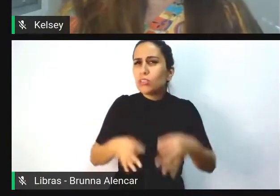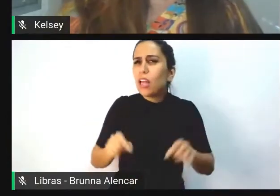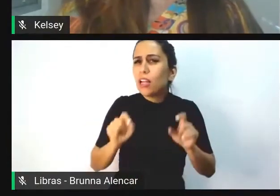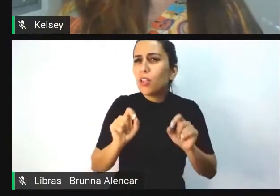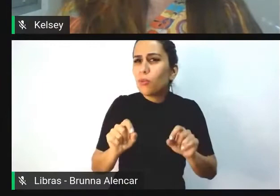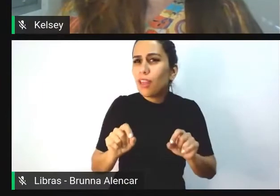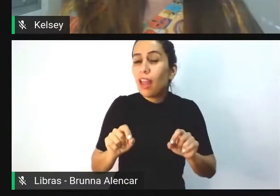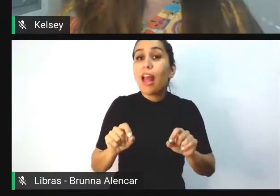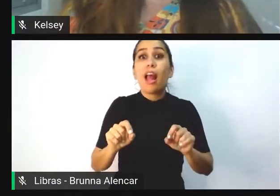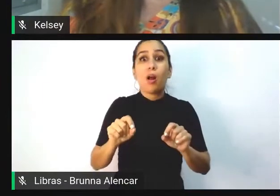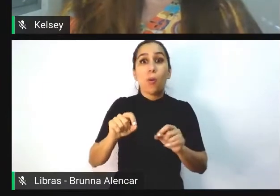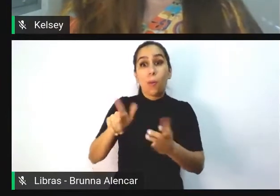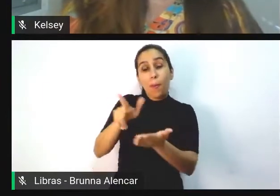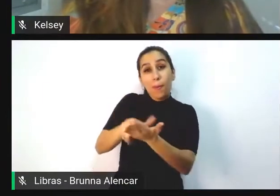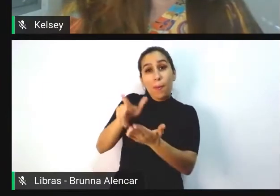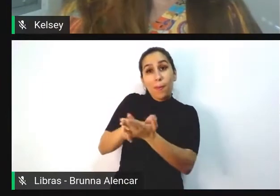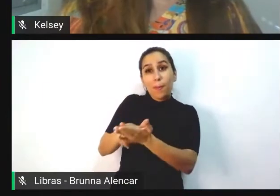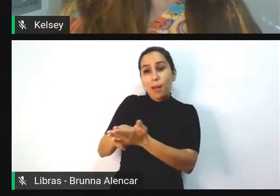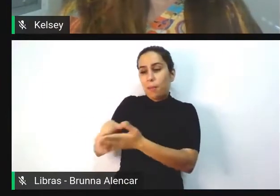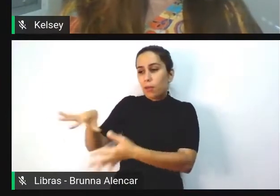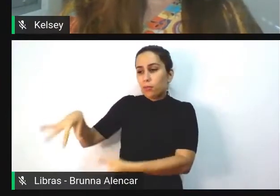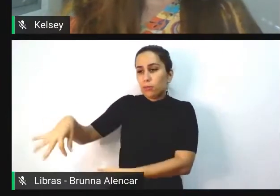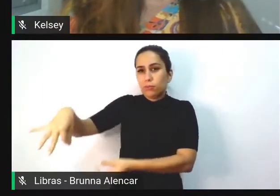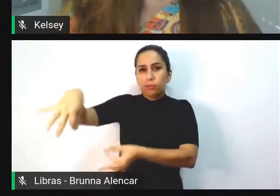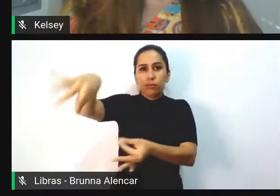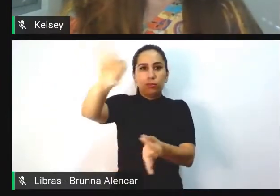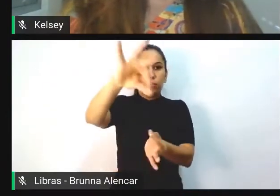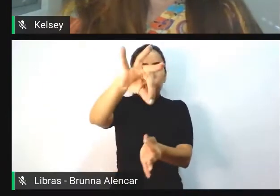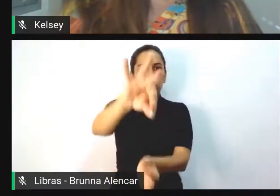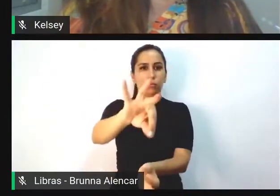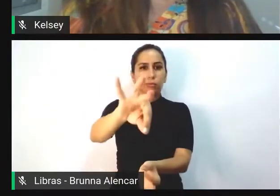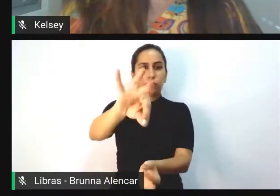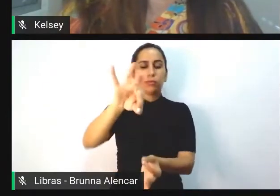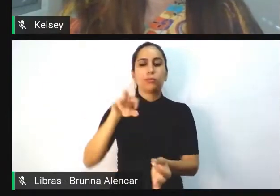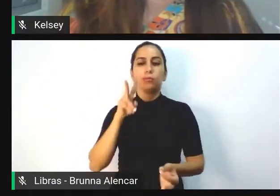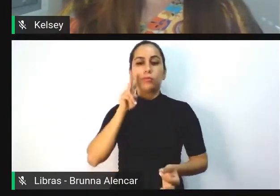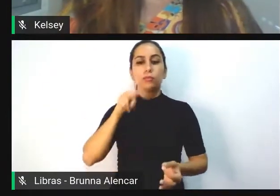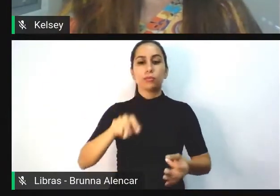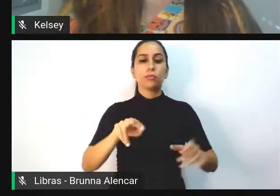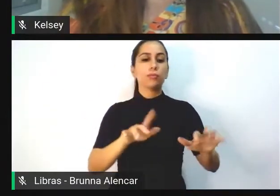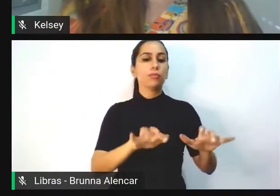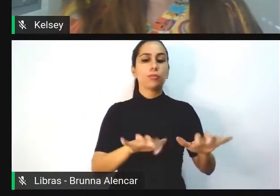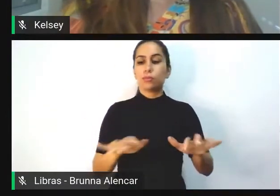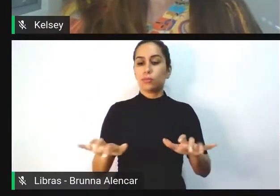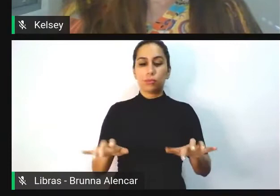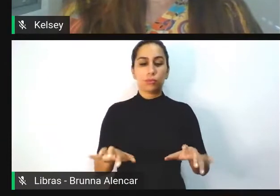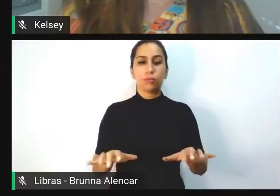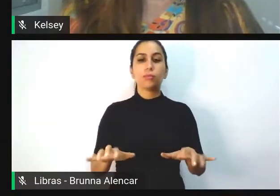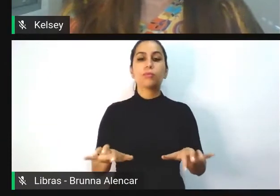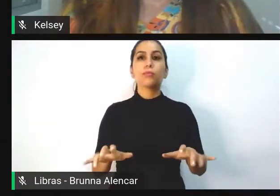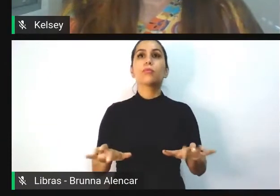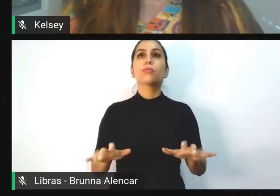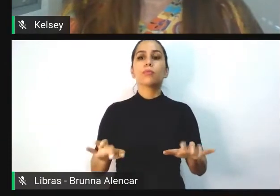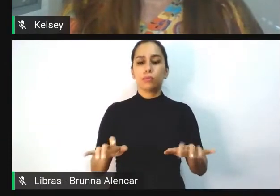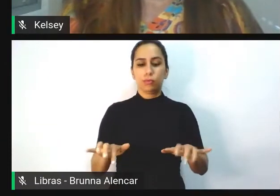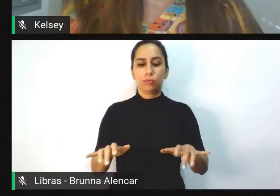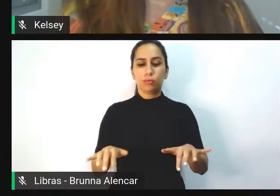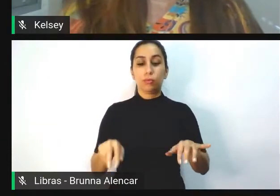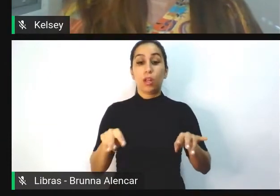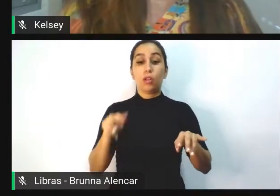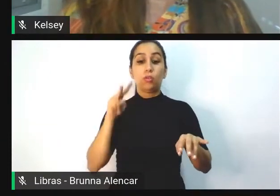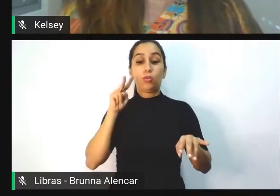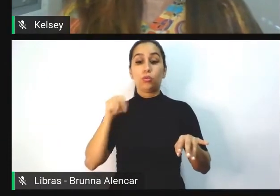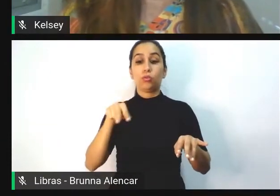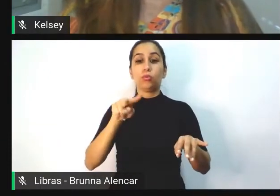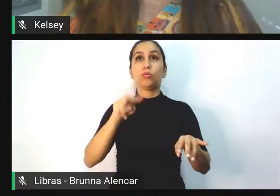na frente. Essa é a posição mais confortável de cabeça em relação a essa daqui lateral, que também pode